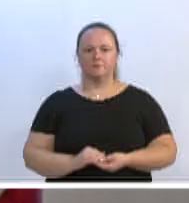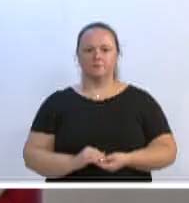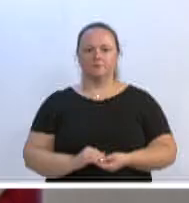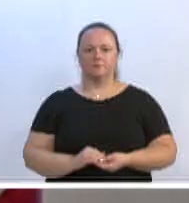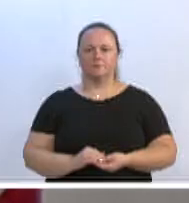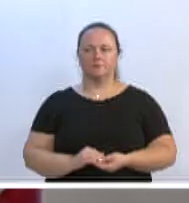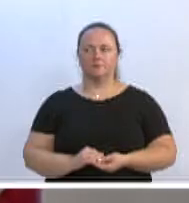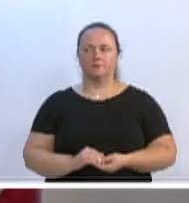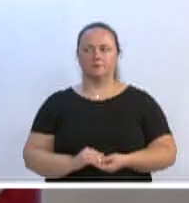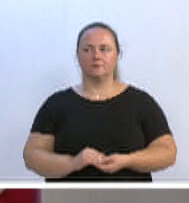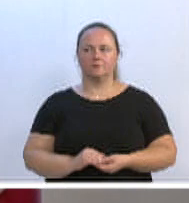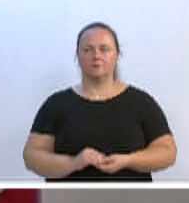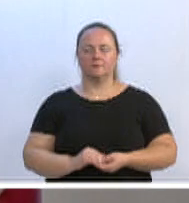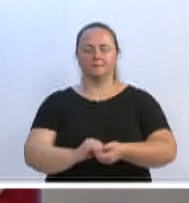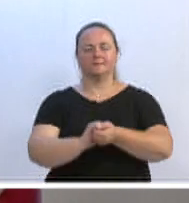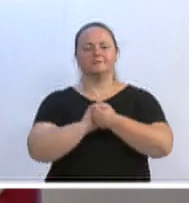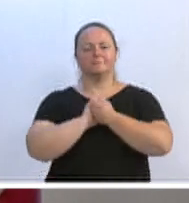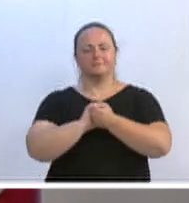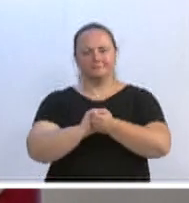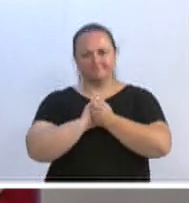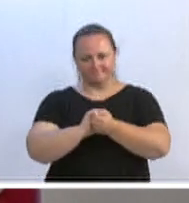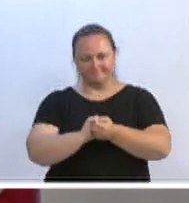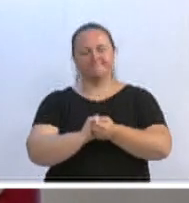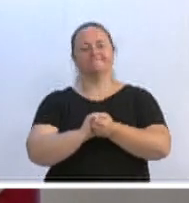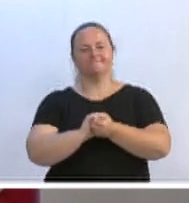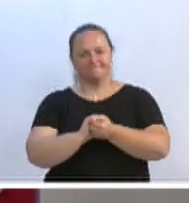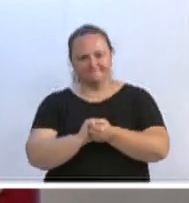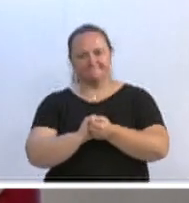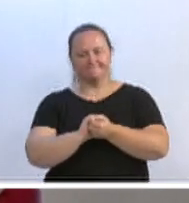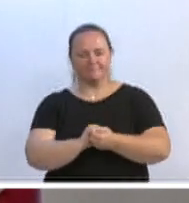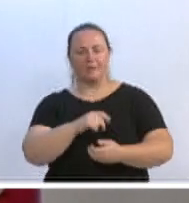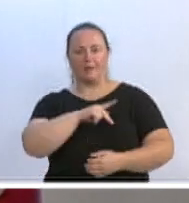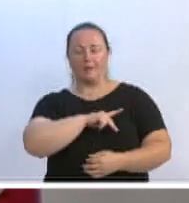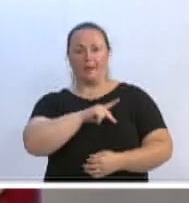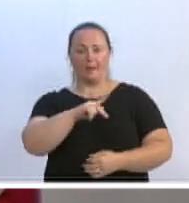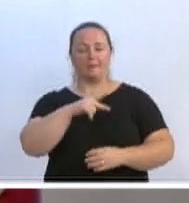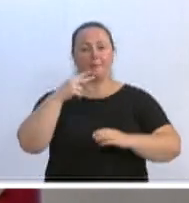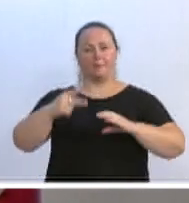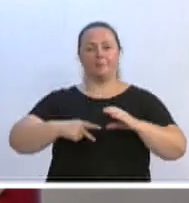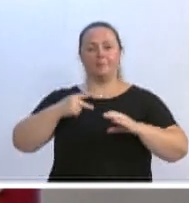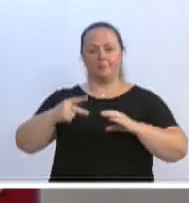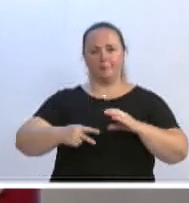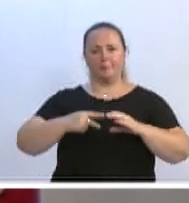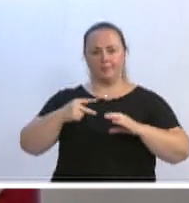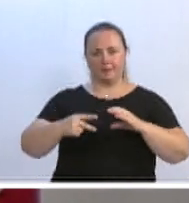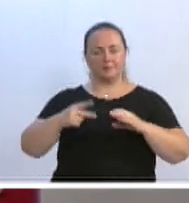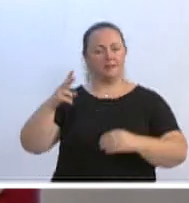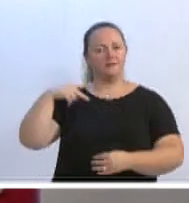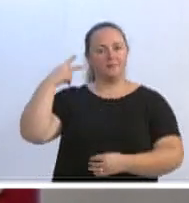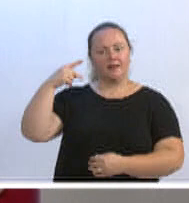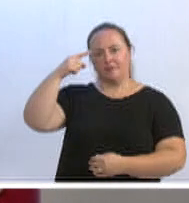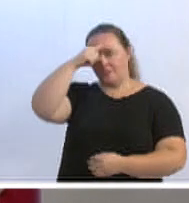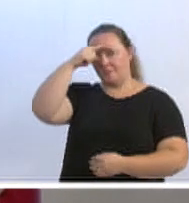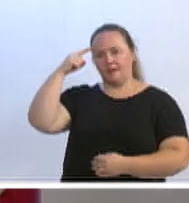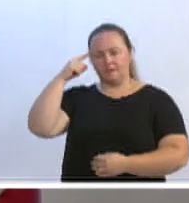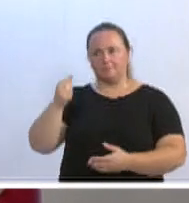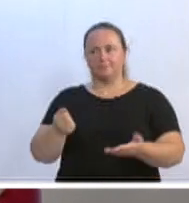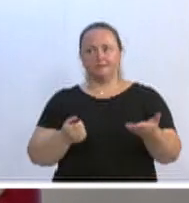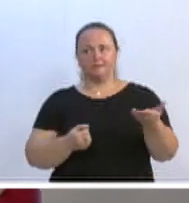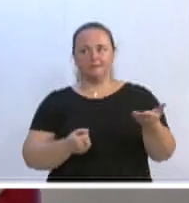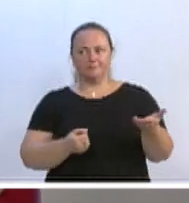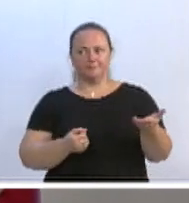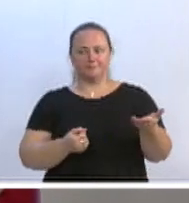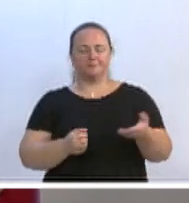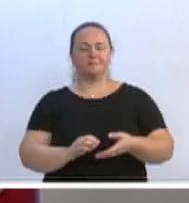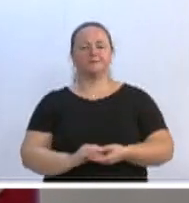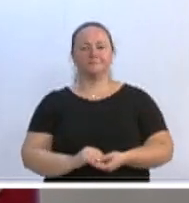Quero cumprimentar o presidente da Câmara Municipal, o vereador Marcos da Rosa,